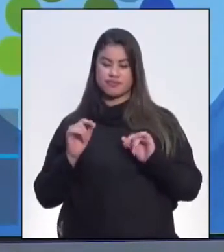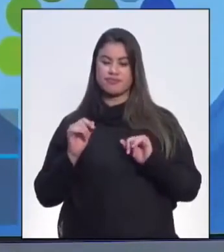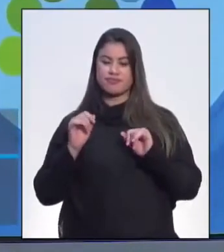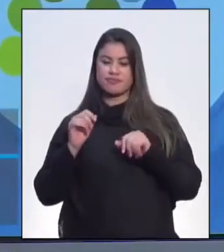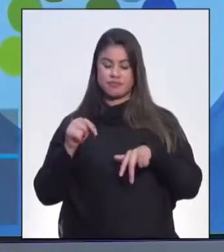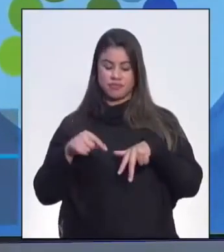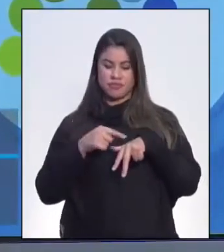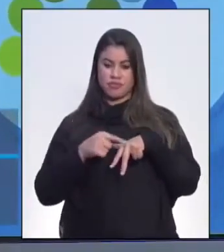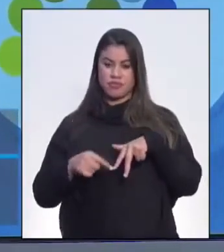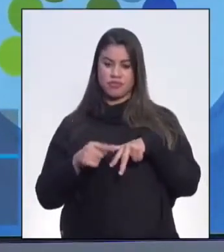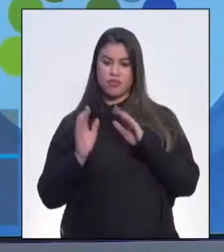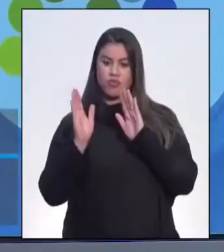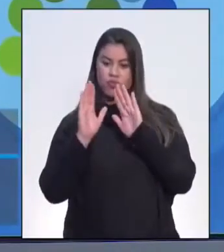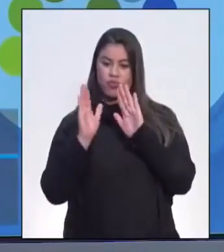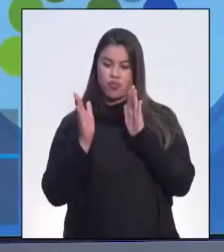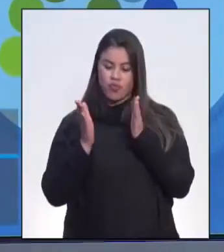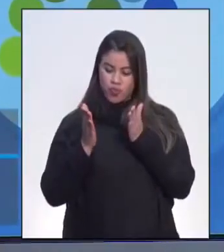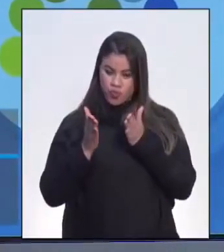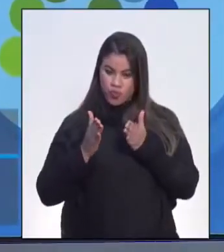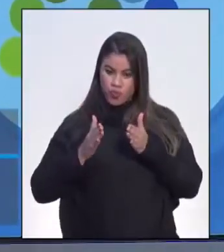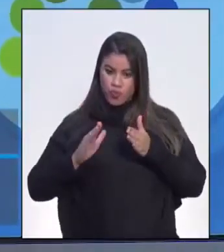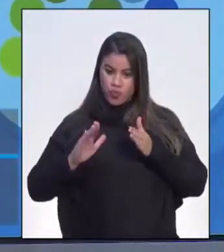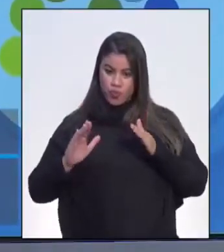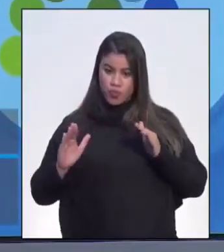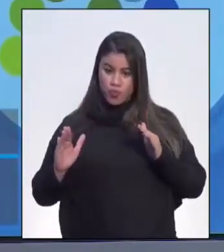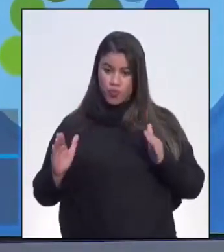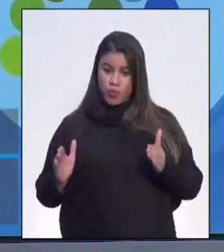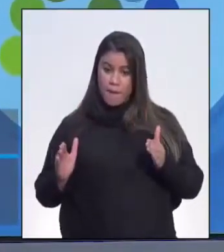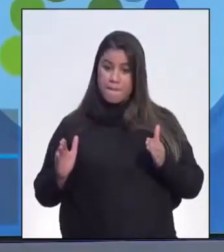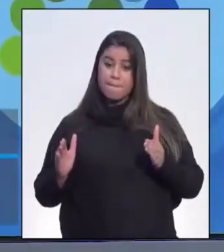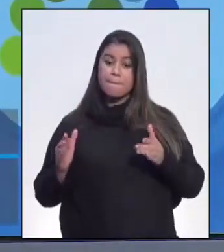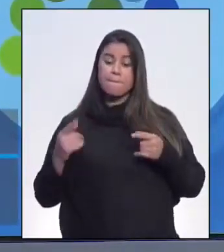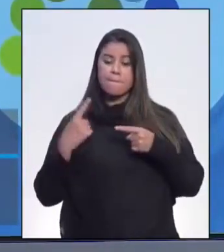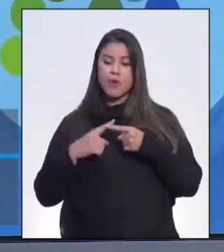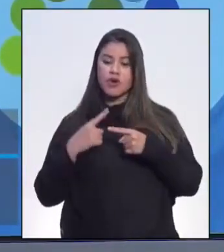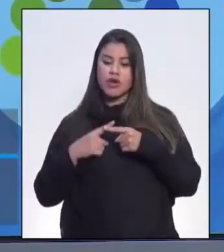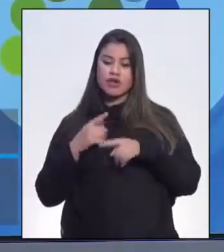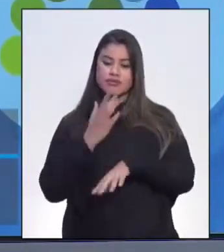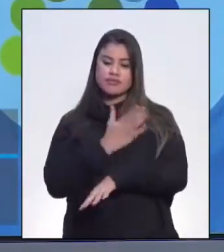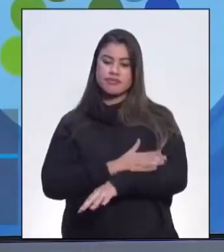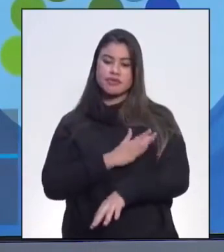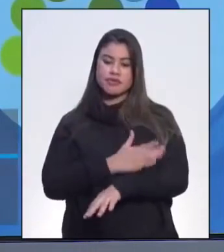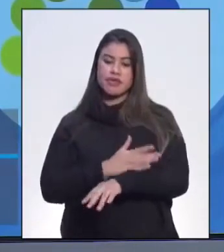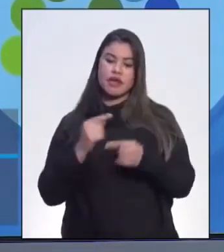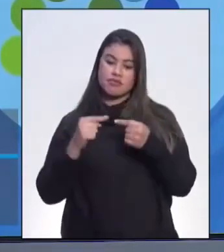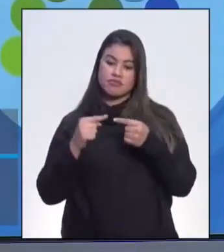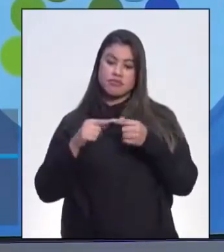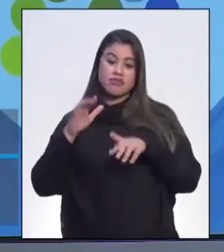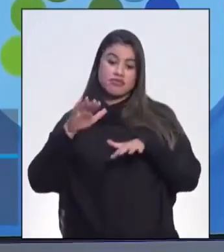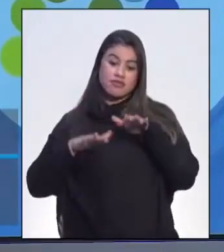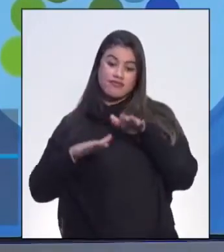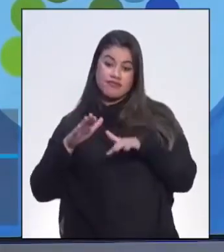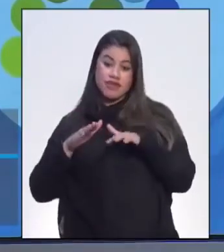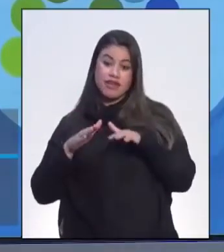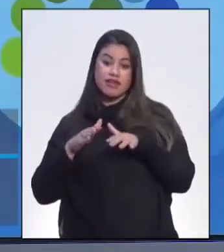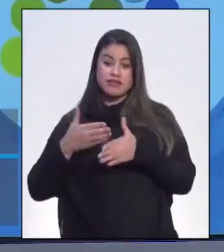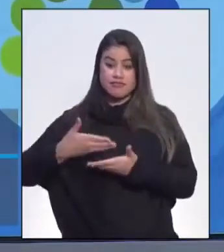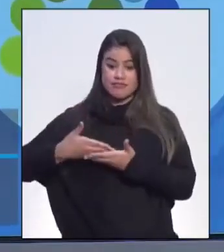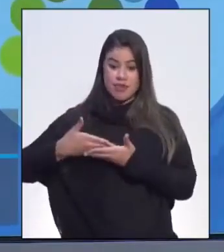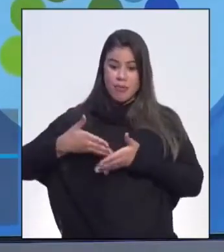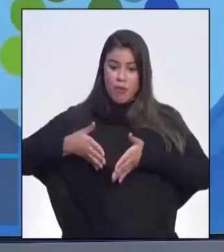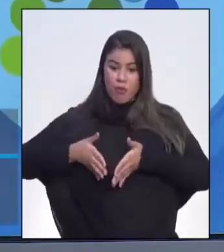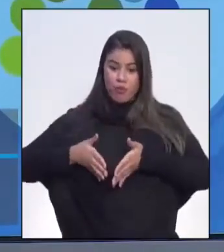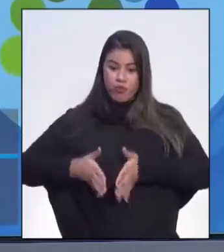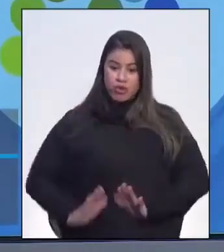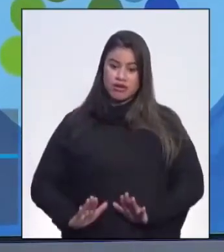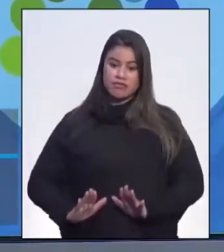exato, que também alarga normalmente porque está preparando o corpo para, de repente, a passagem de um bebê. Então, por isso que normalmente na mulher